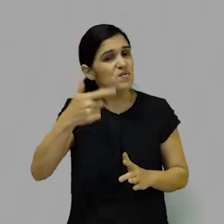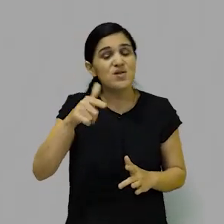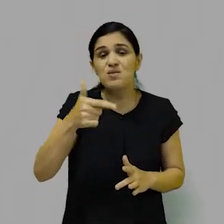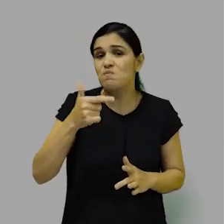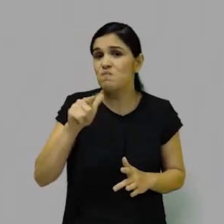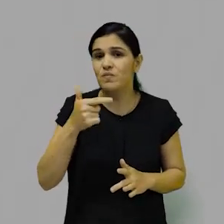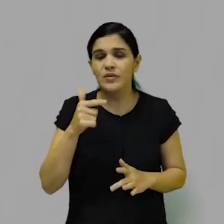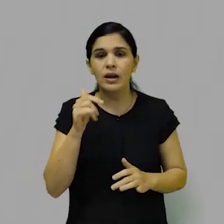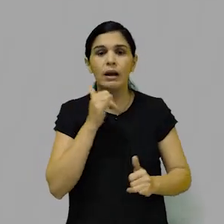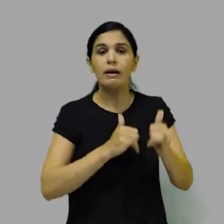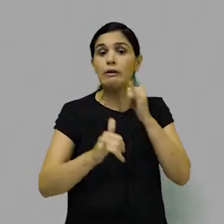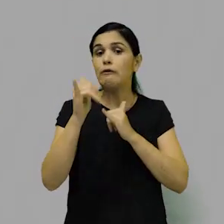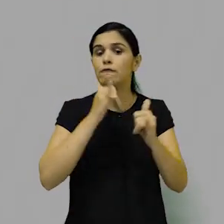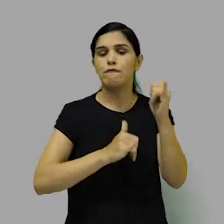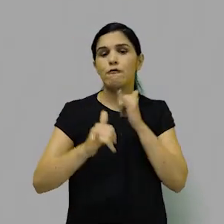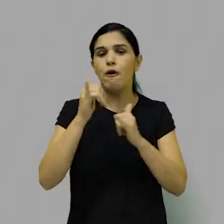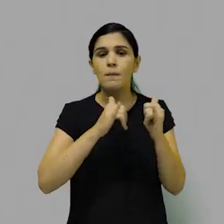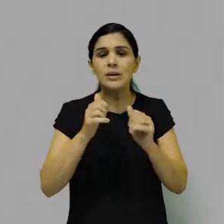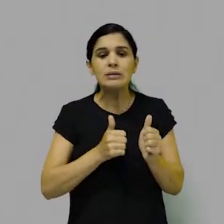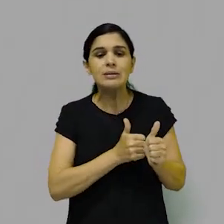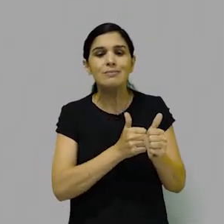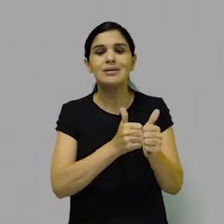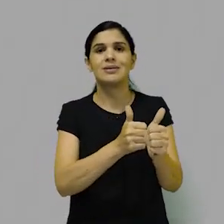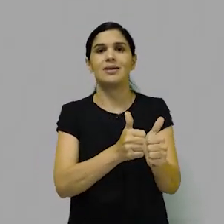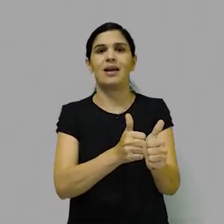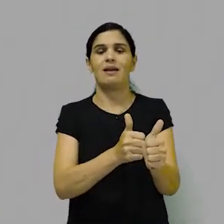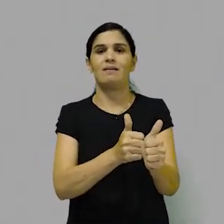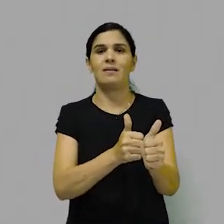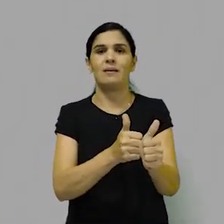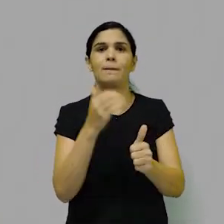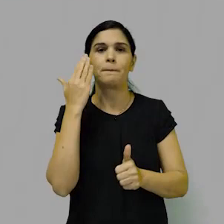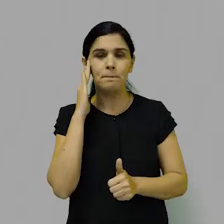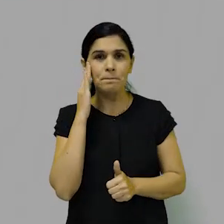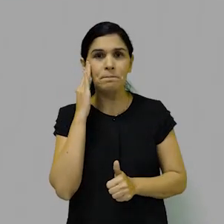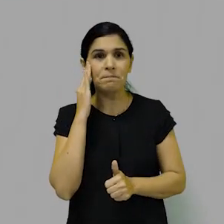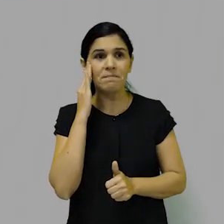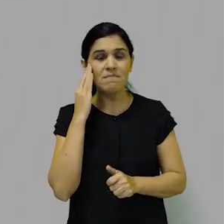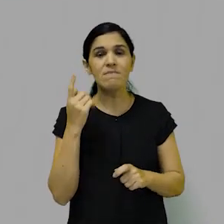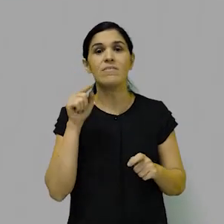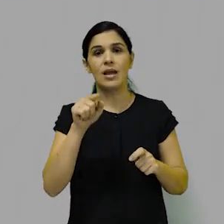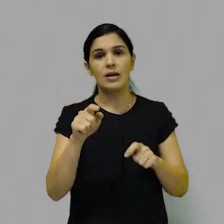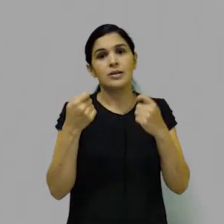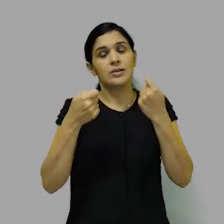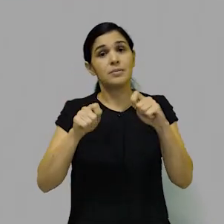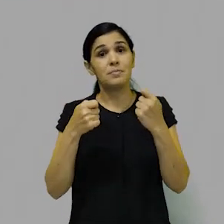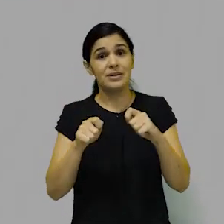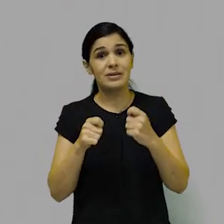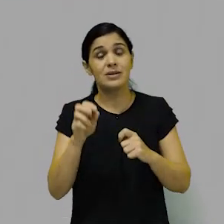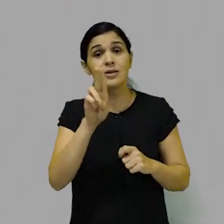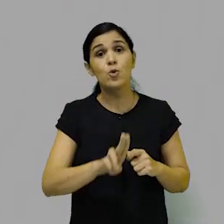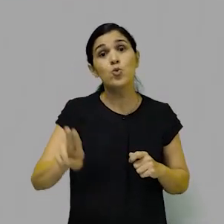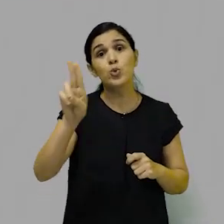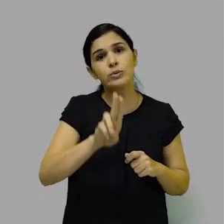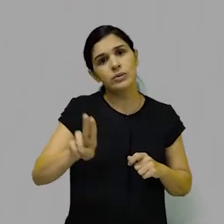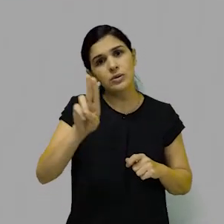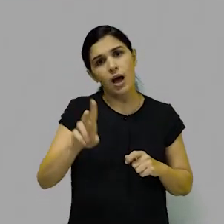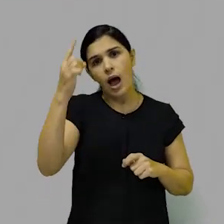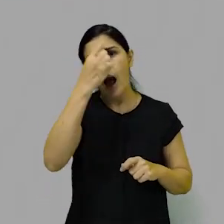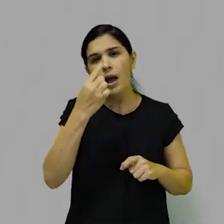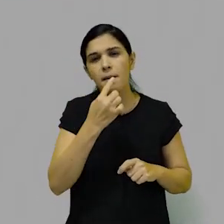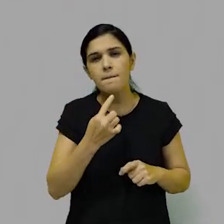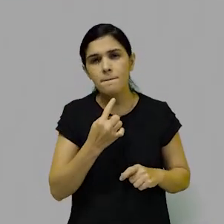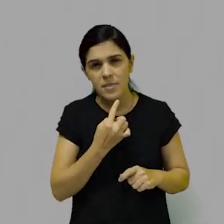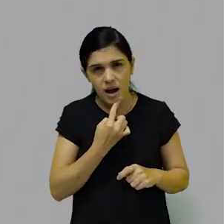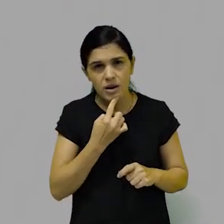lucram, elas ganham dinheiro com venda de produtos na quais elas estão atreladas. Então, ao invés de você